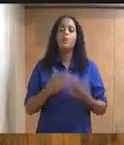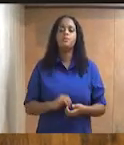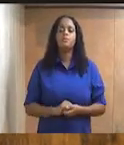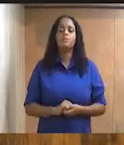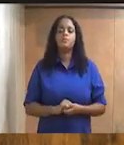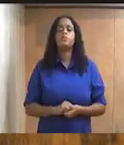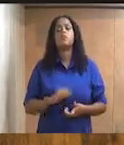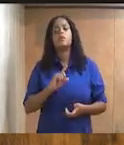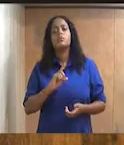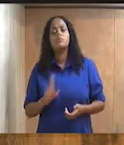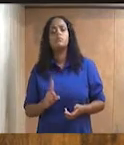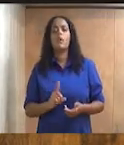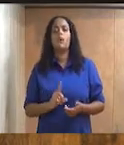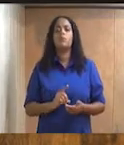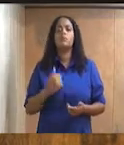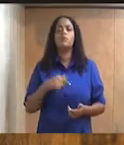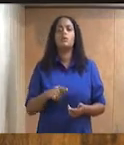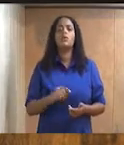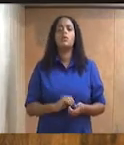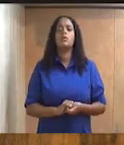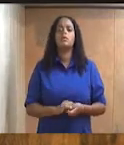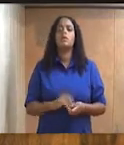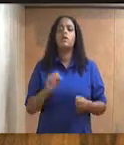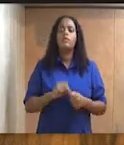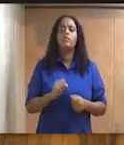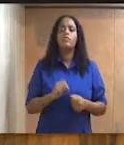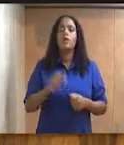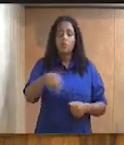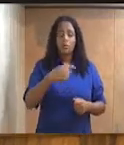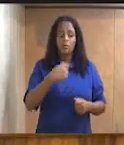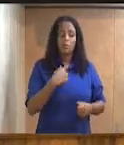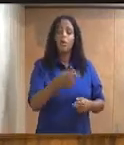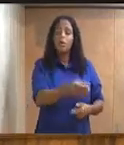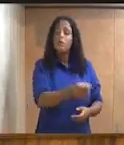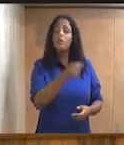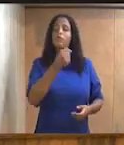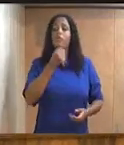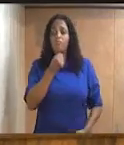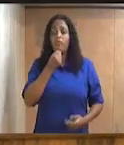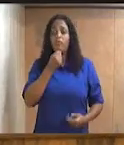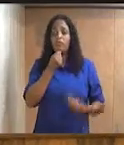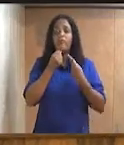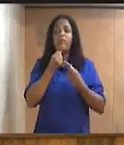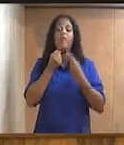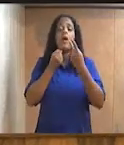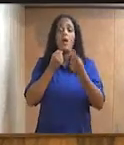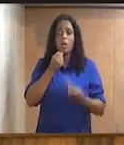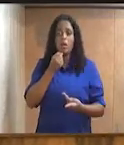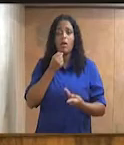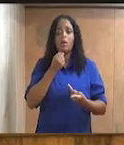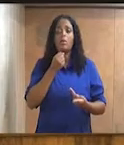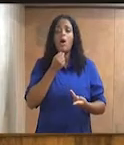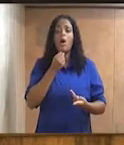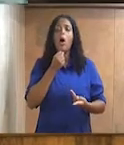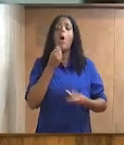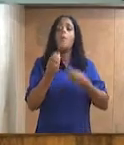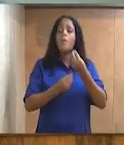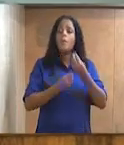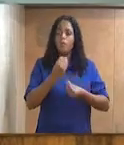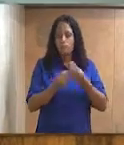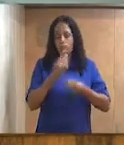não ia vir a esta tribuna discutir a matéria da forma como eu vou discutir